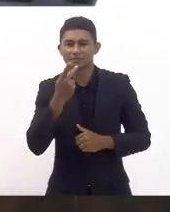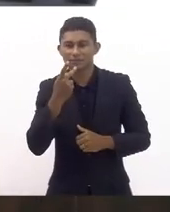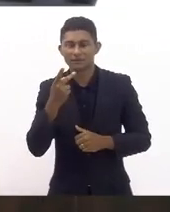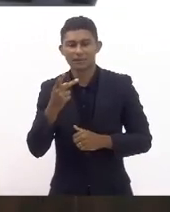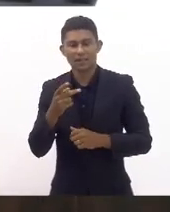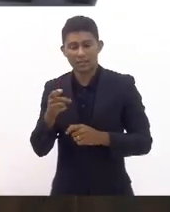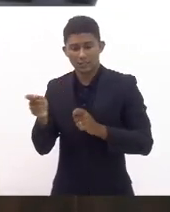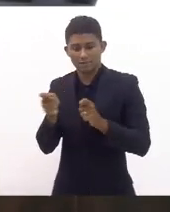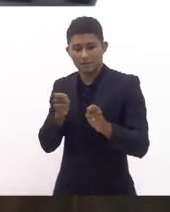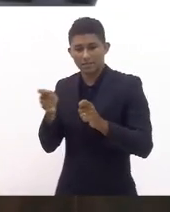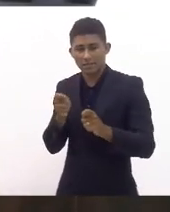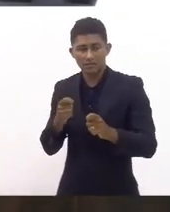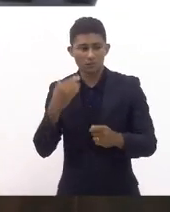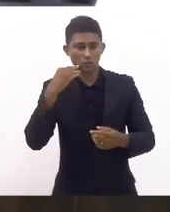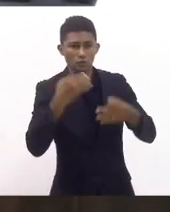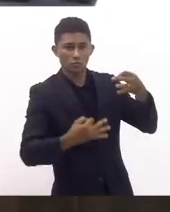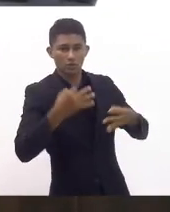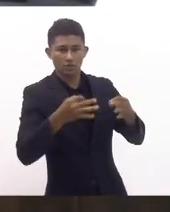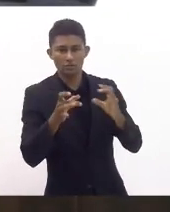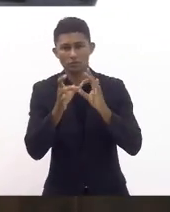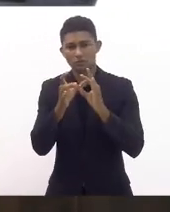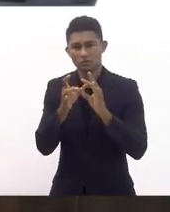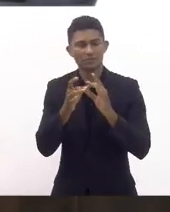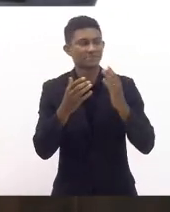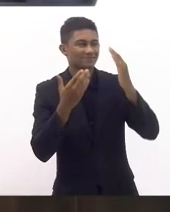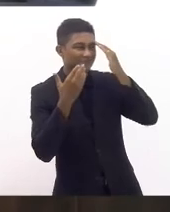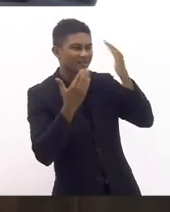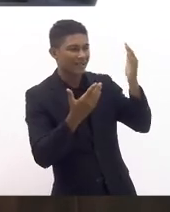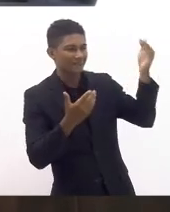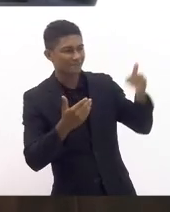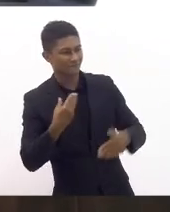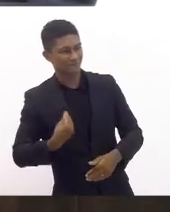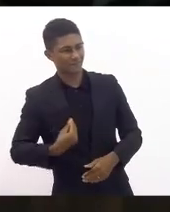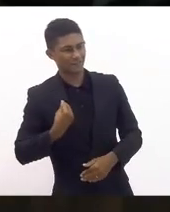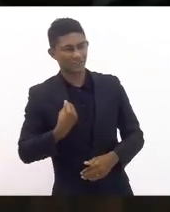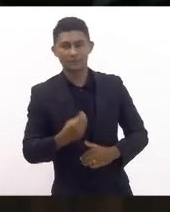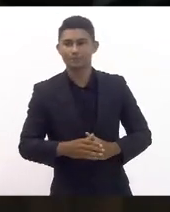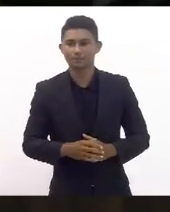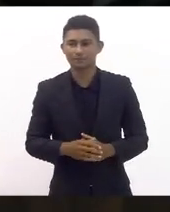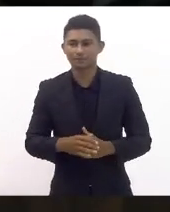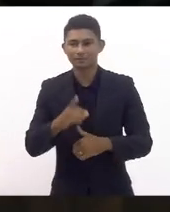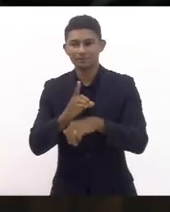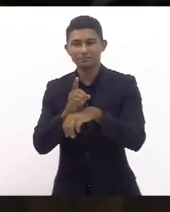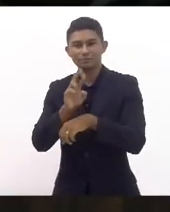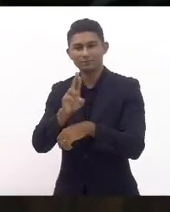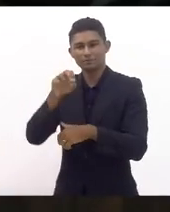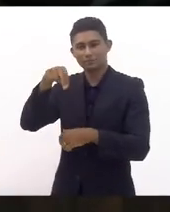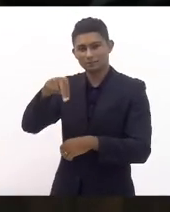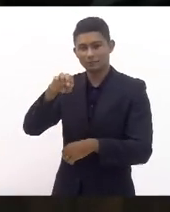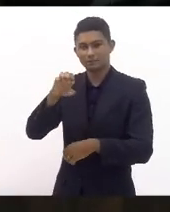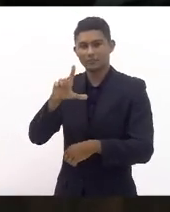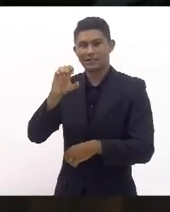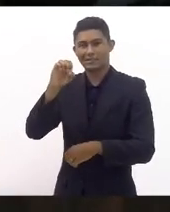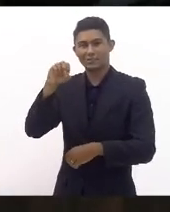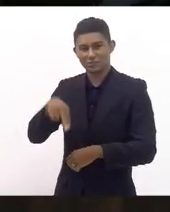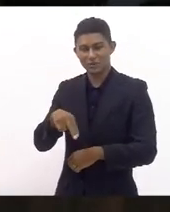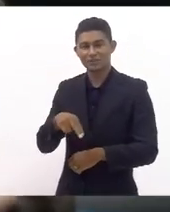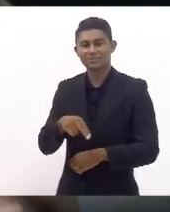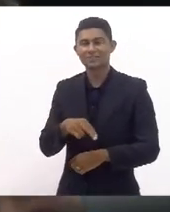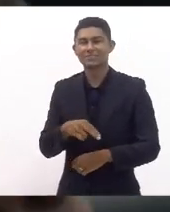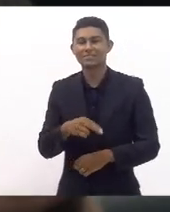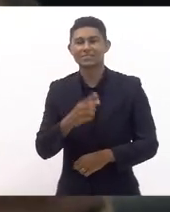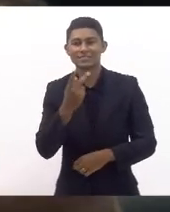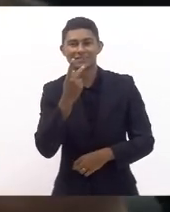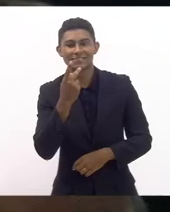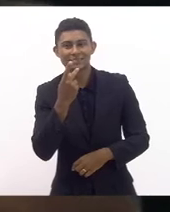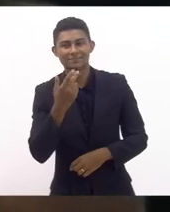sempre andam juntos, né, Bruno? Obrigado pela presença, querido. Por isso que o doutor Nelson estava protelando. Foi falta do